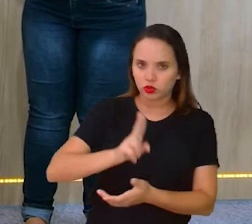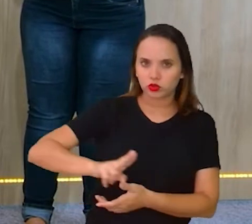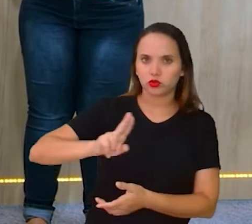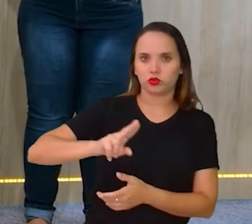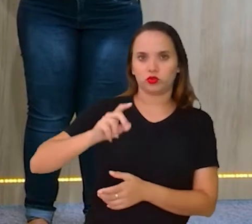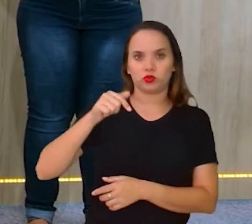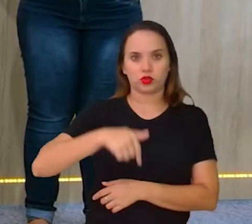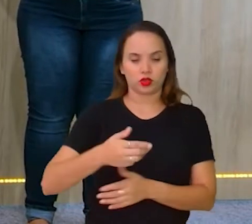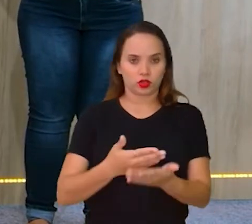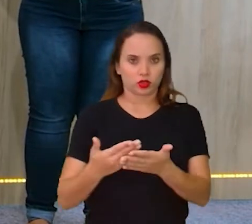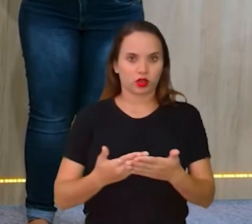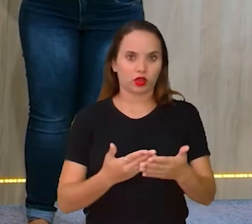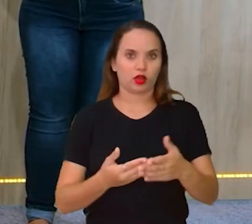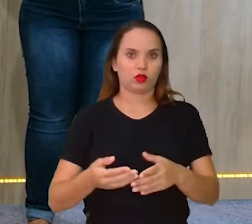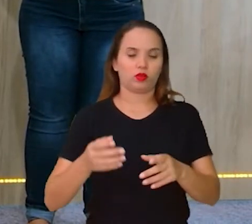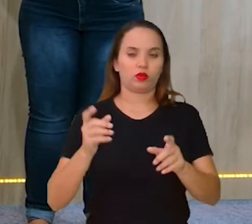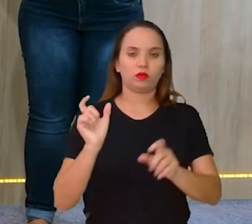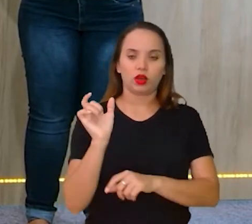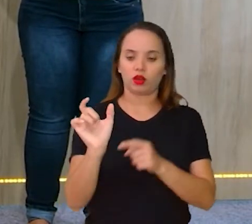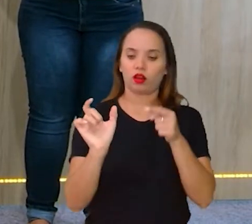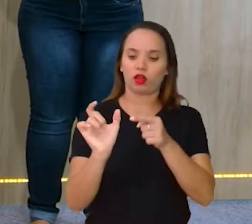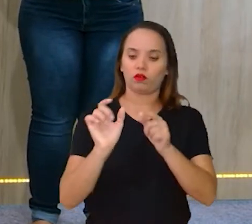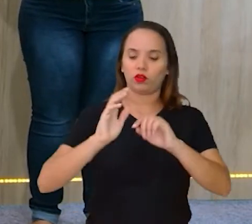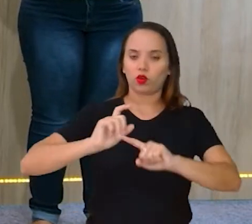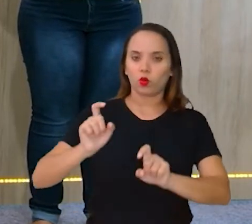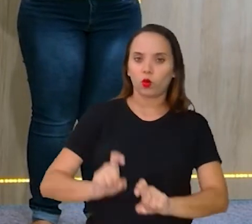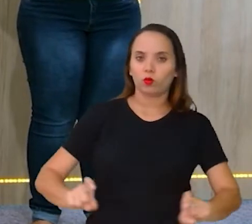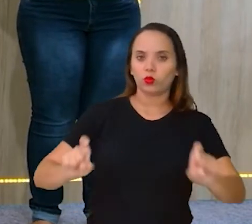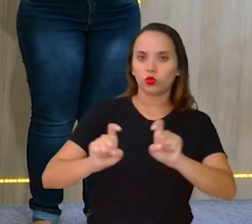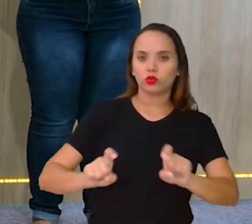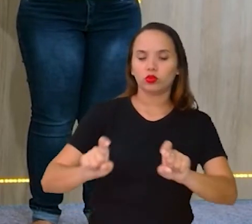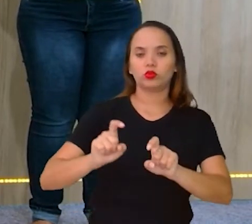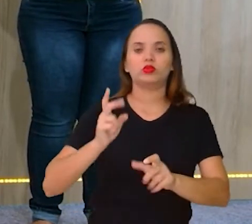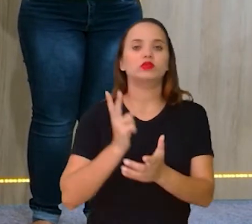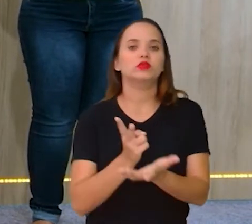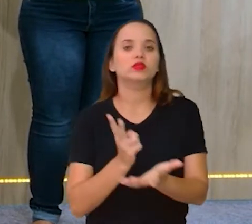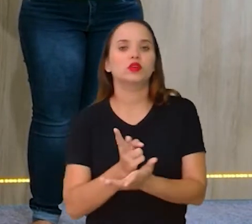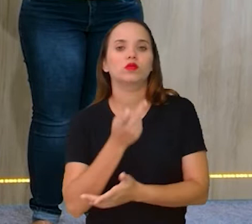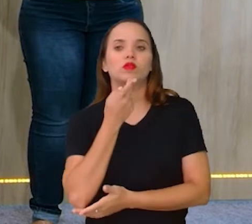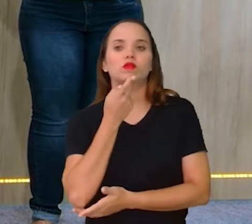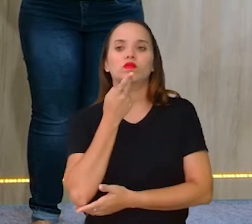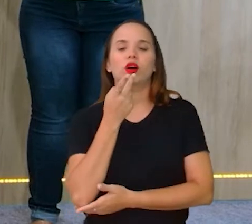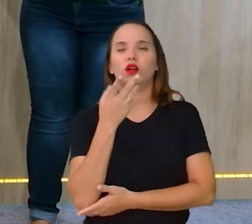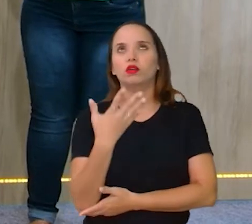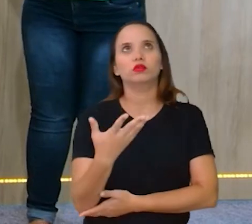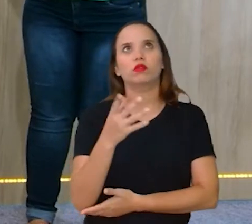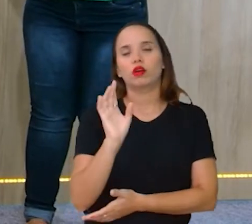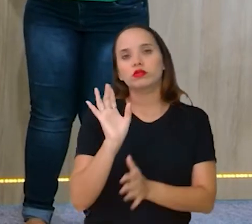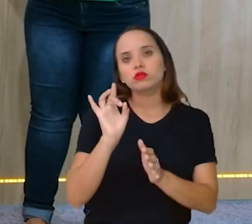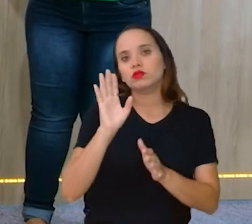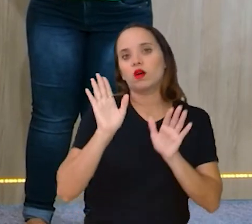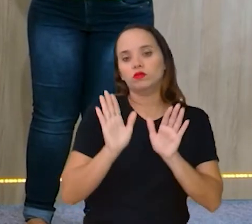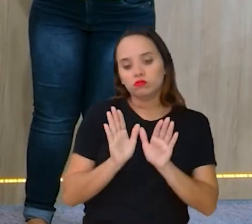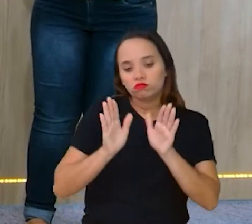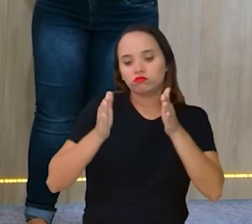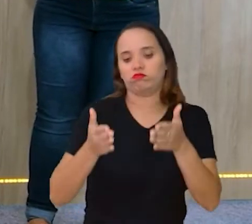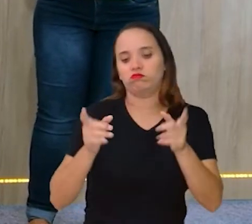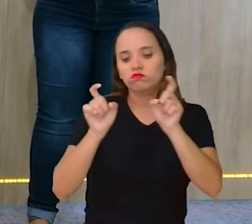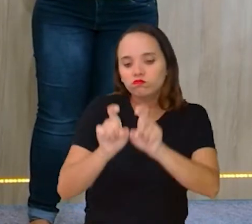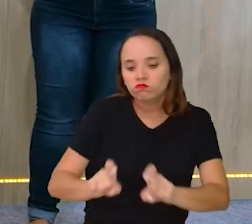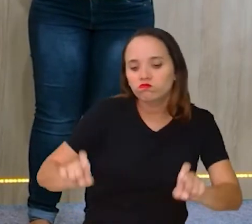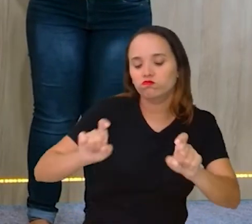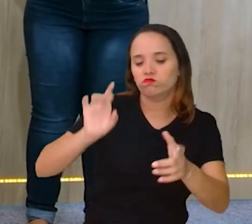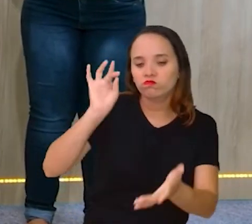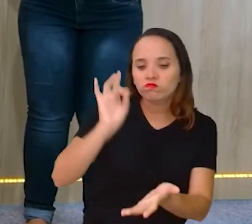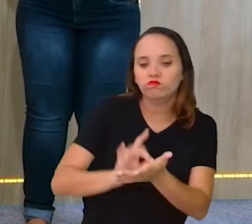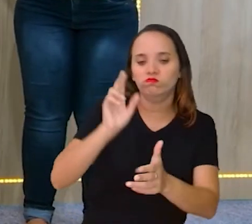nossas aulas a palavra computador, o termo computador, a gente está se referindo não necessariamente só àquilo que a gente chama de computador,